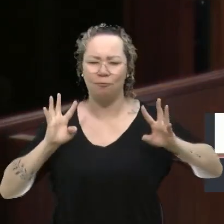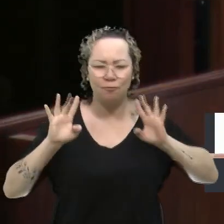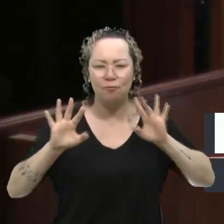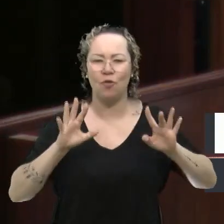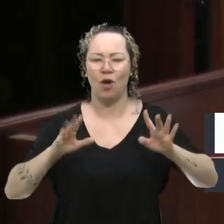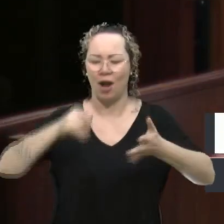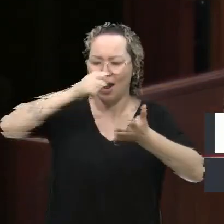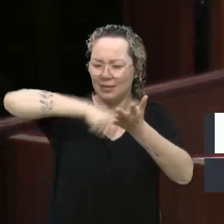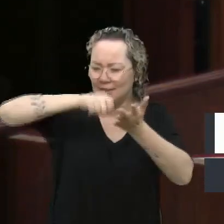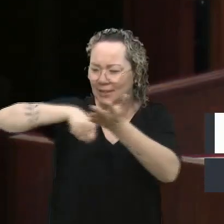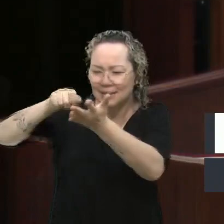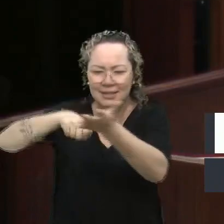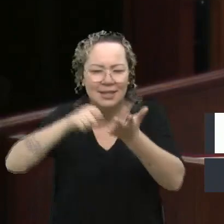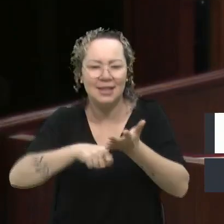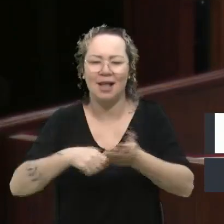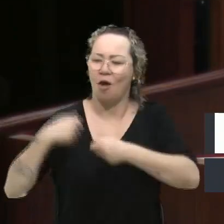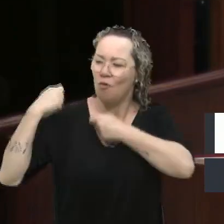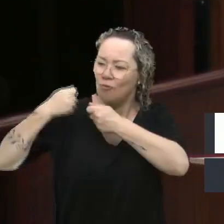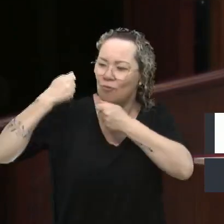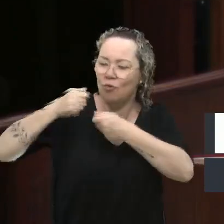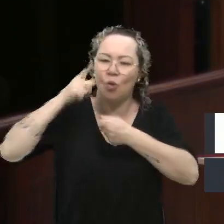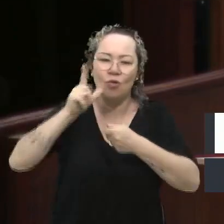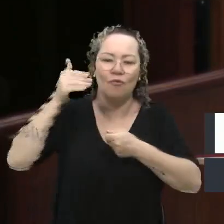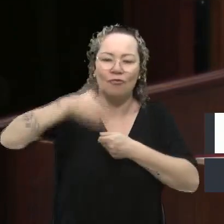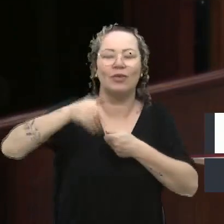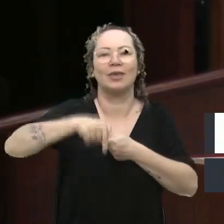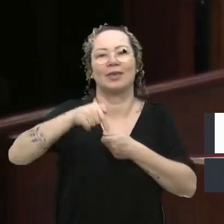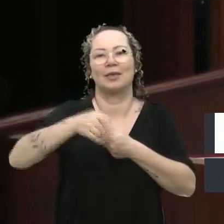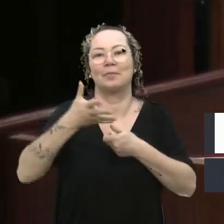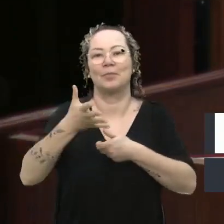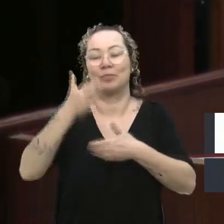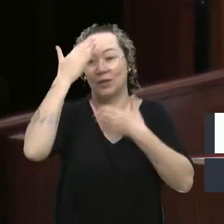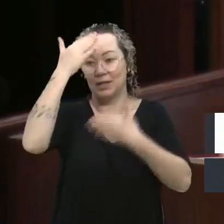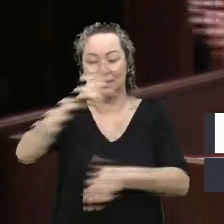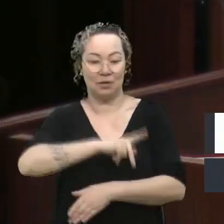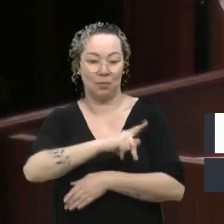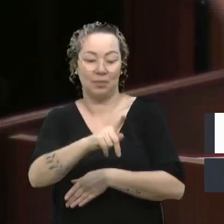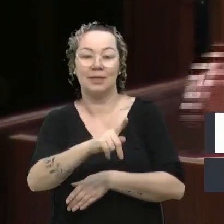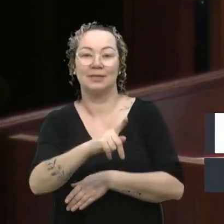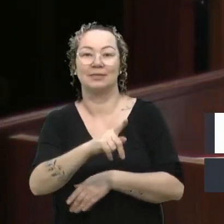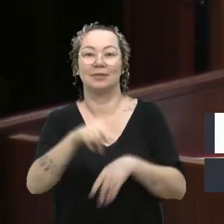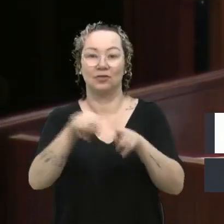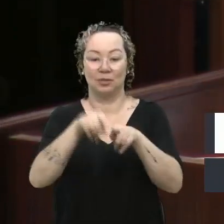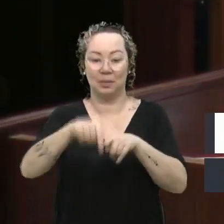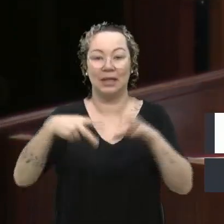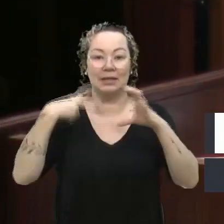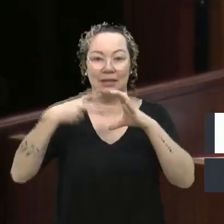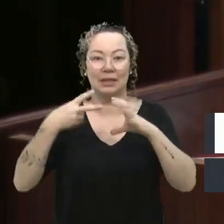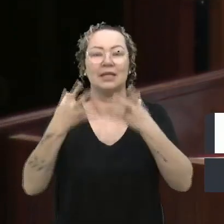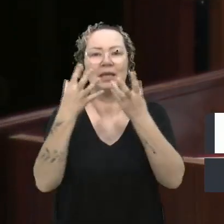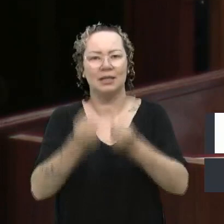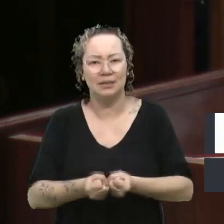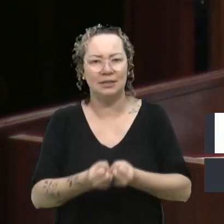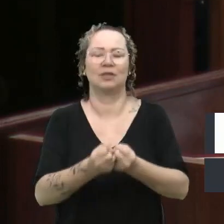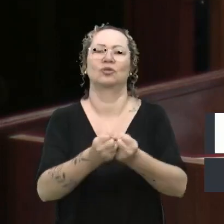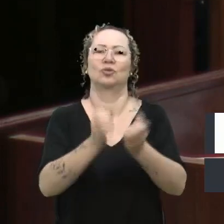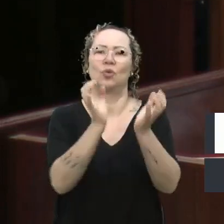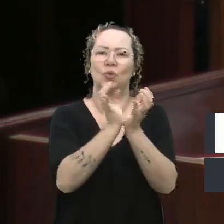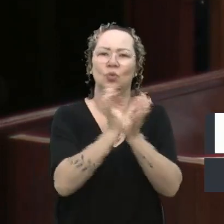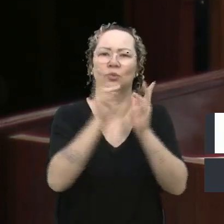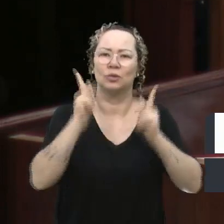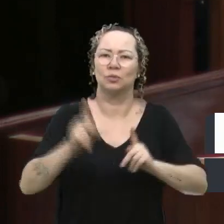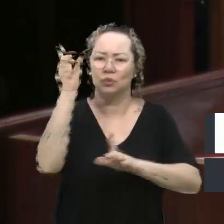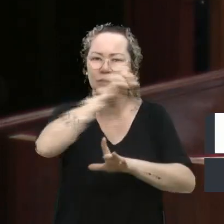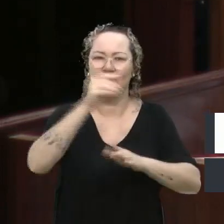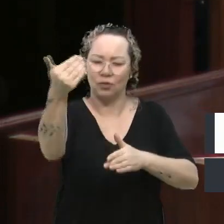abaixo-assinado, vieram aqui. Quero agradecer ao nosso presidente D'Ambros, que recebeu uma comitiva das pessoas com deficiências e, no